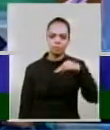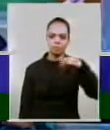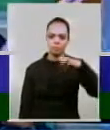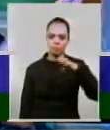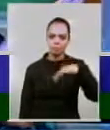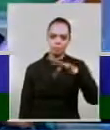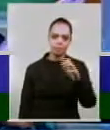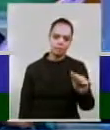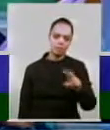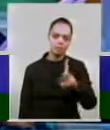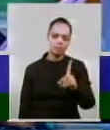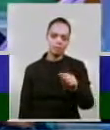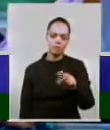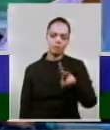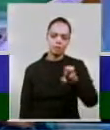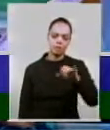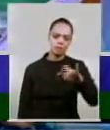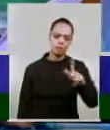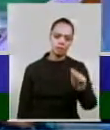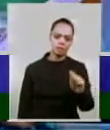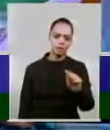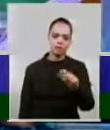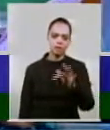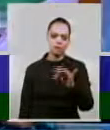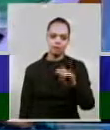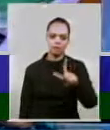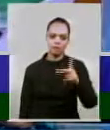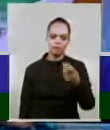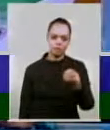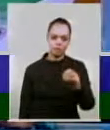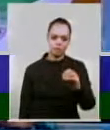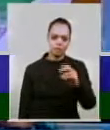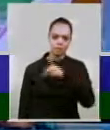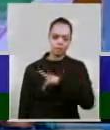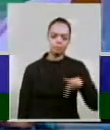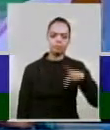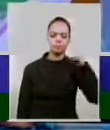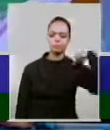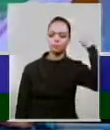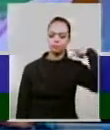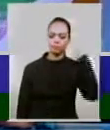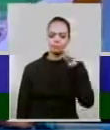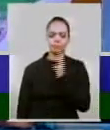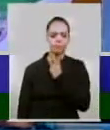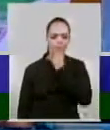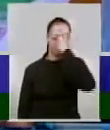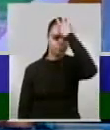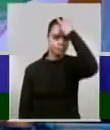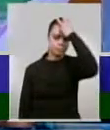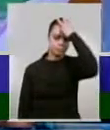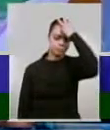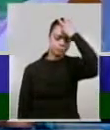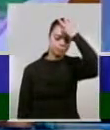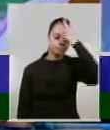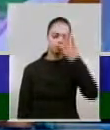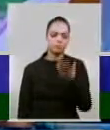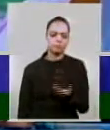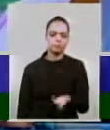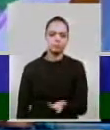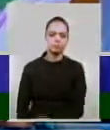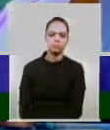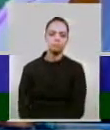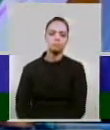Filho. Oh, vem cá. Presidente e vereador William Alvorada.